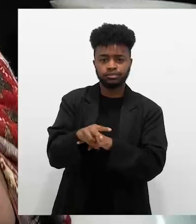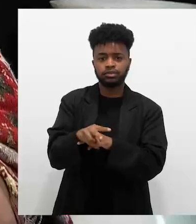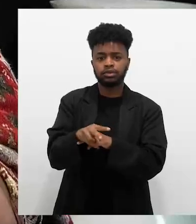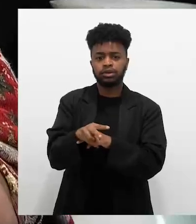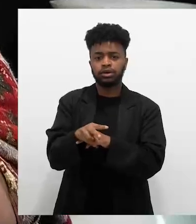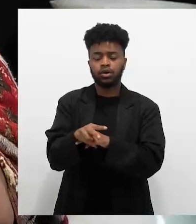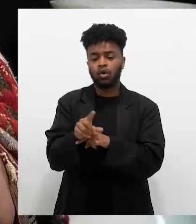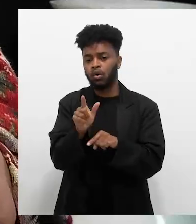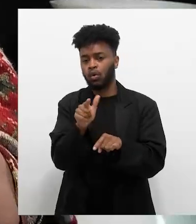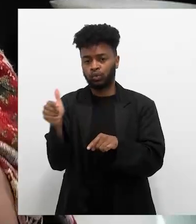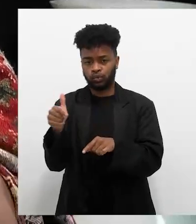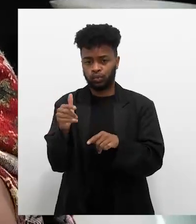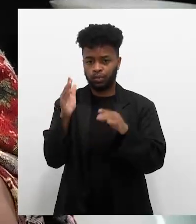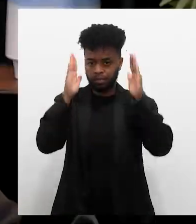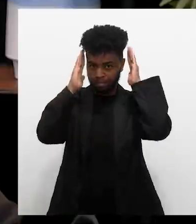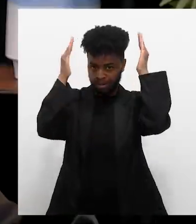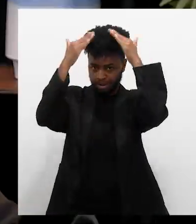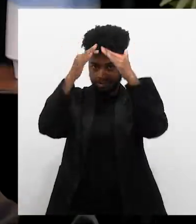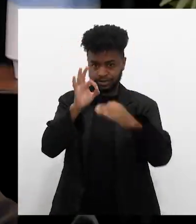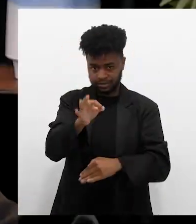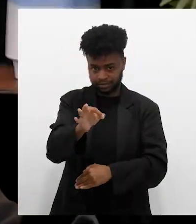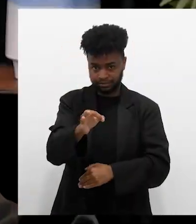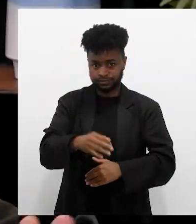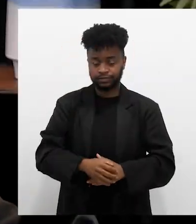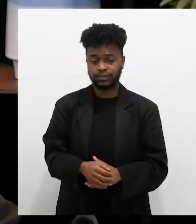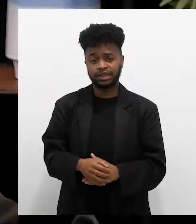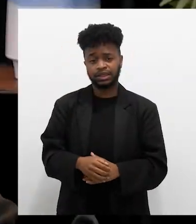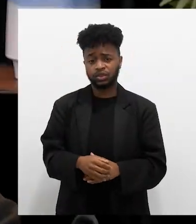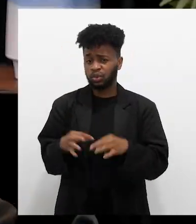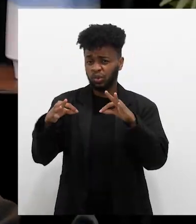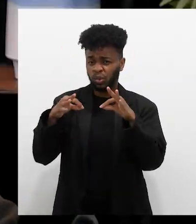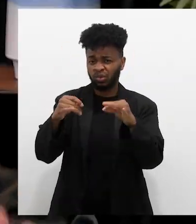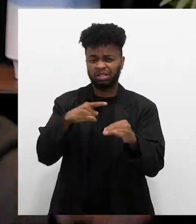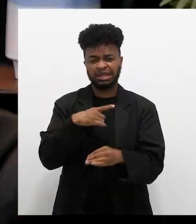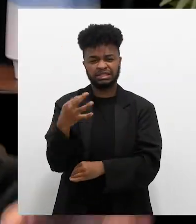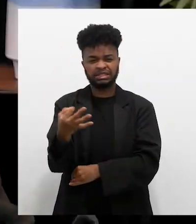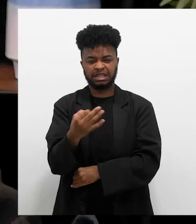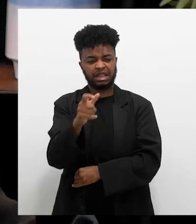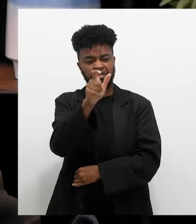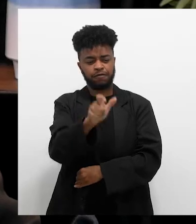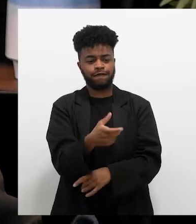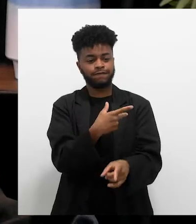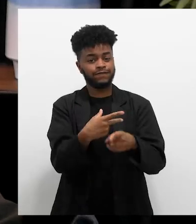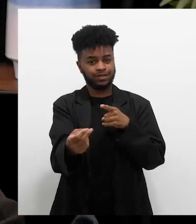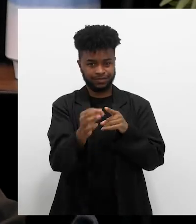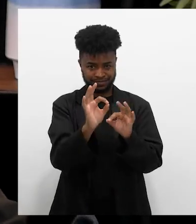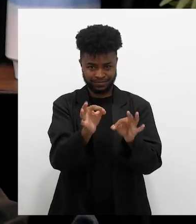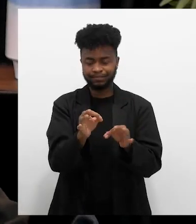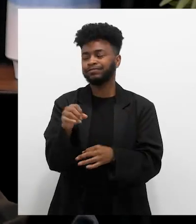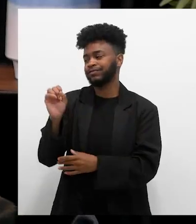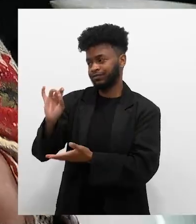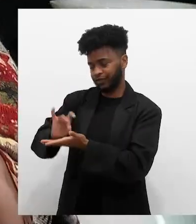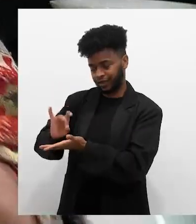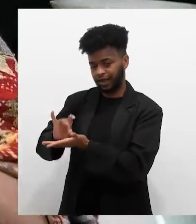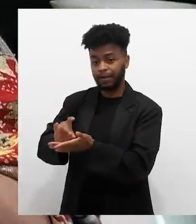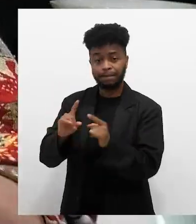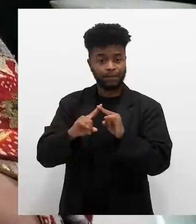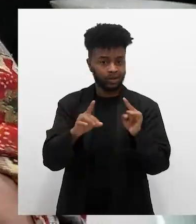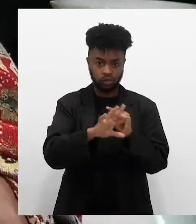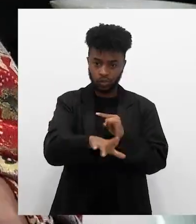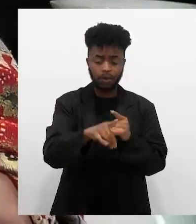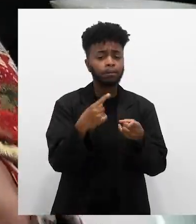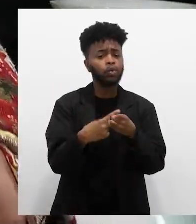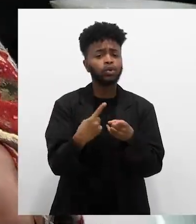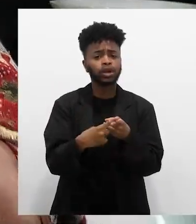no Parolin. Isso. Correto? Todo mundo tinha certeza. Era o primeiro nas bolsas de apostas. É verdade. Não